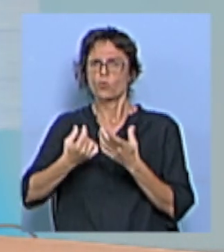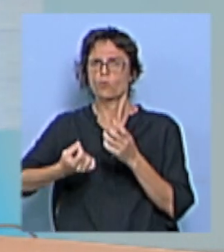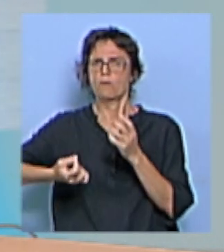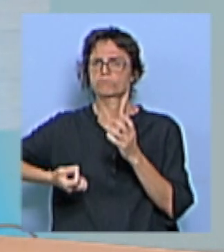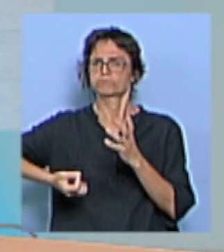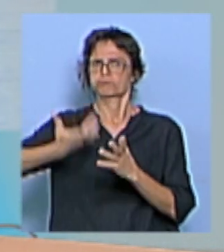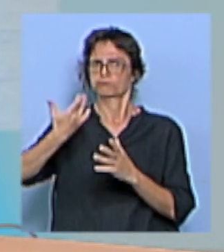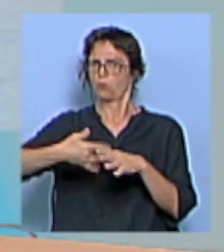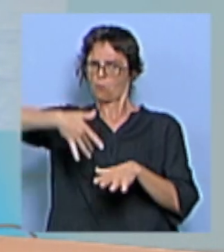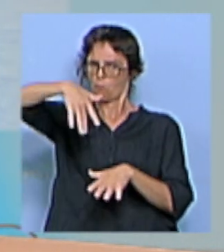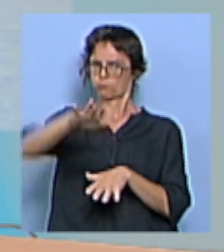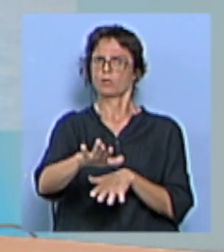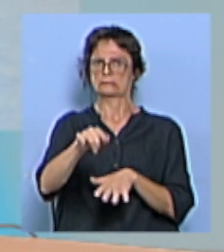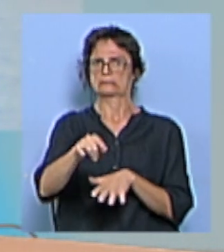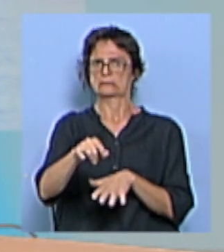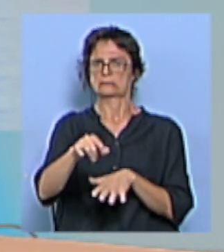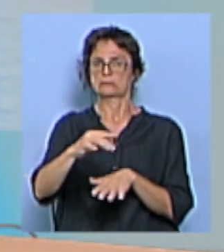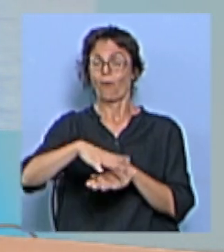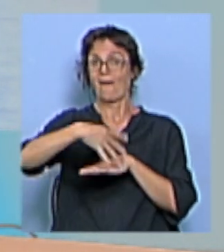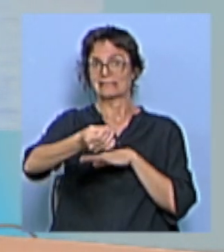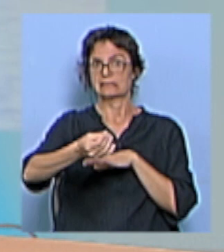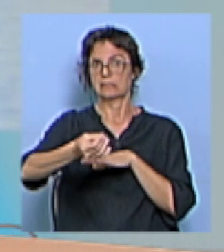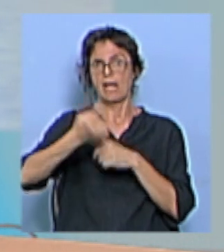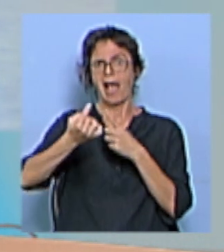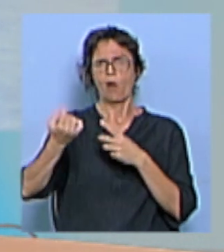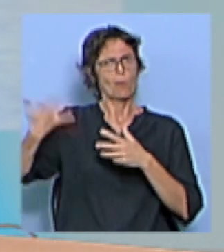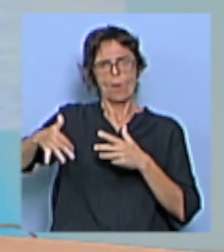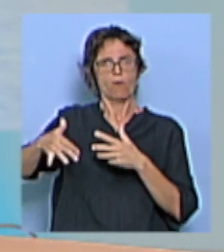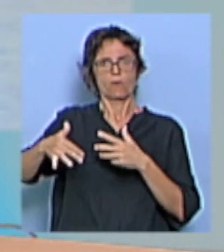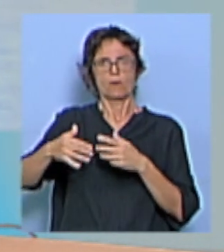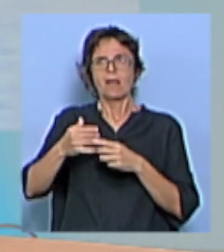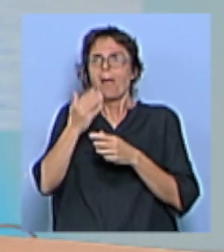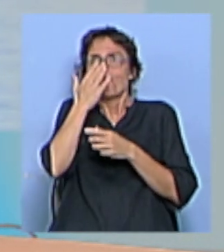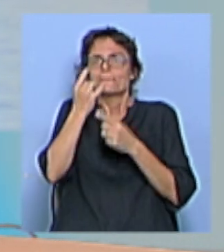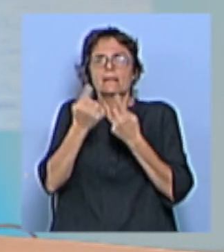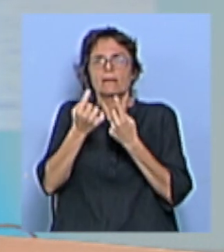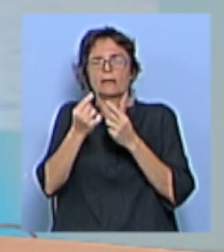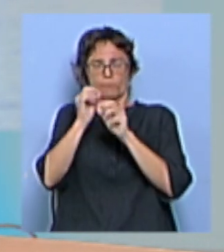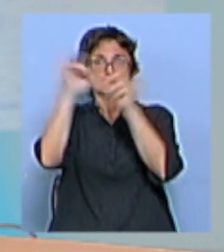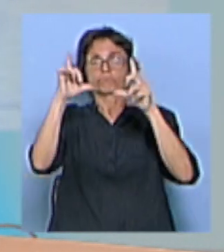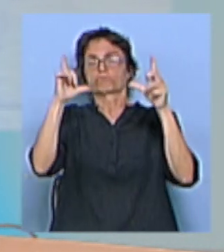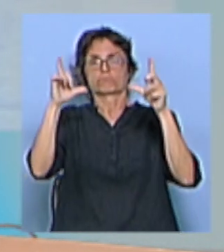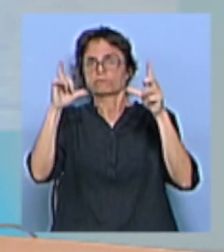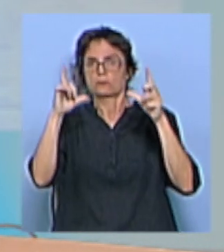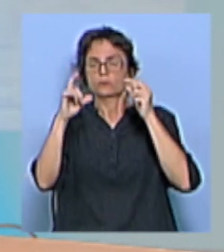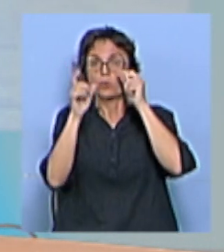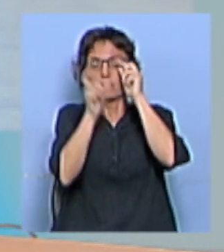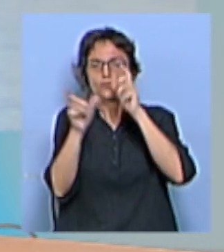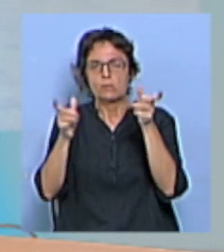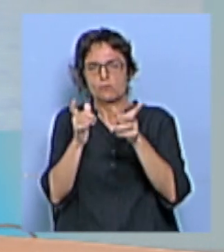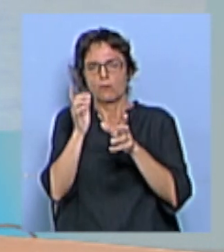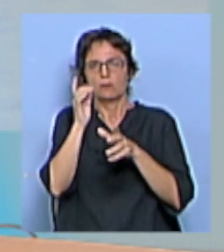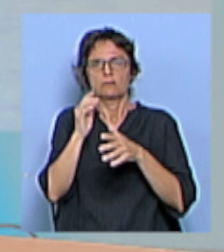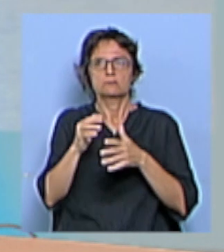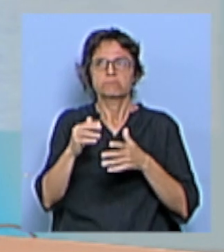algumas hecatombes, não é? Porque isso vem acordar as pessoas de uma certa letargia ou de uma